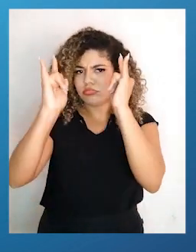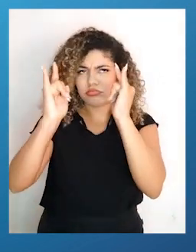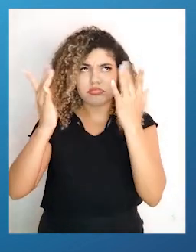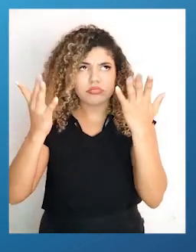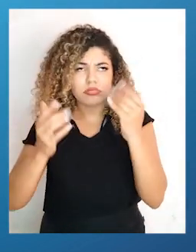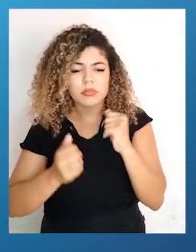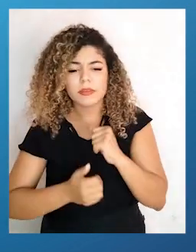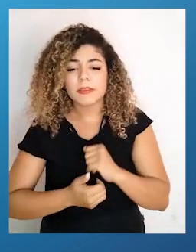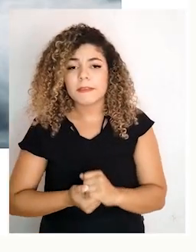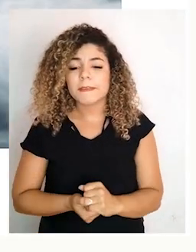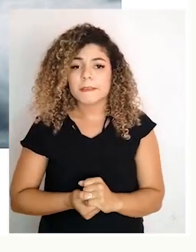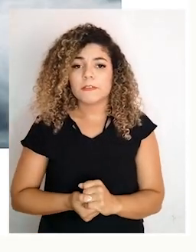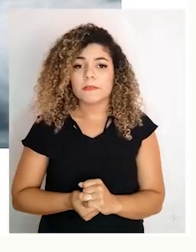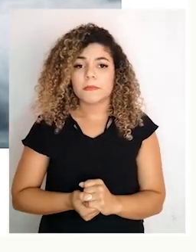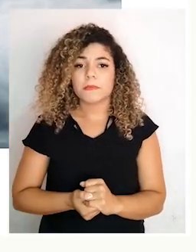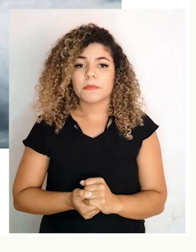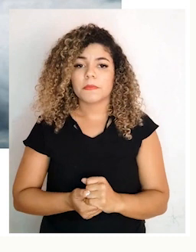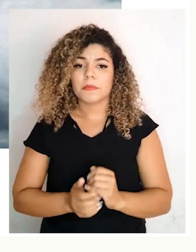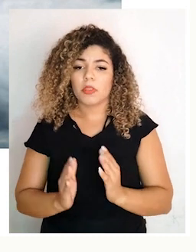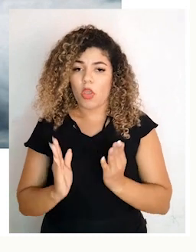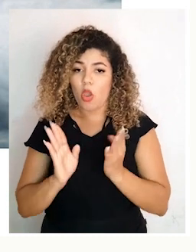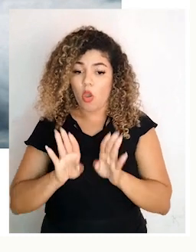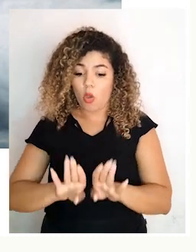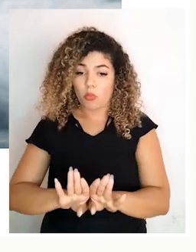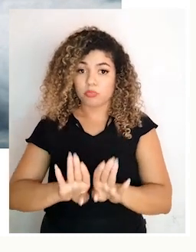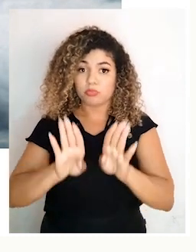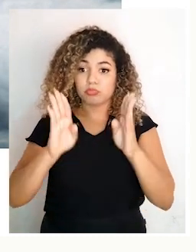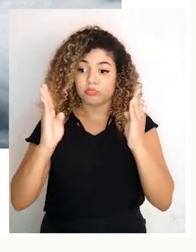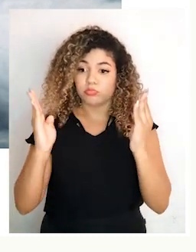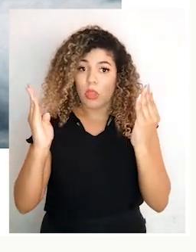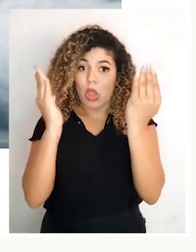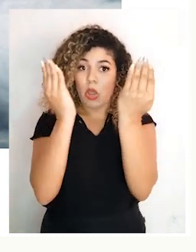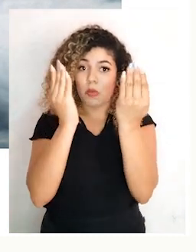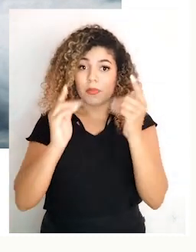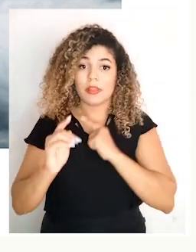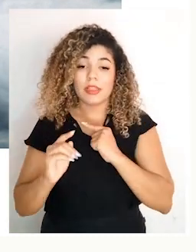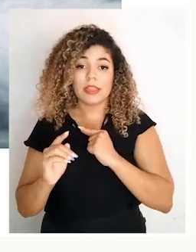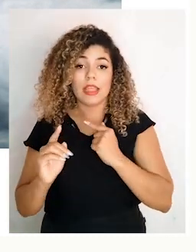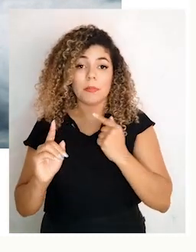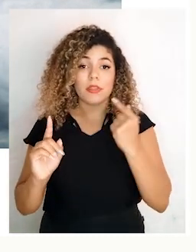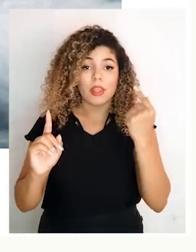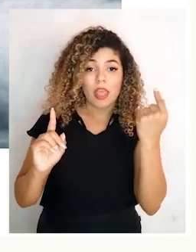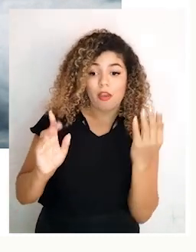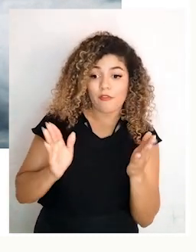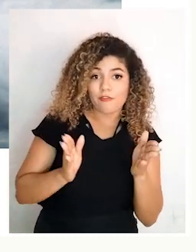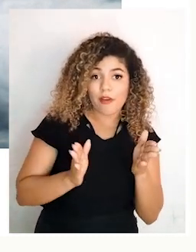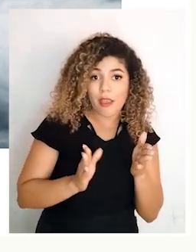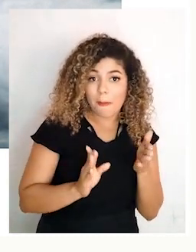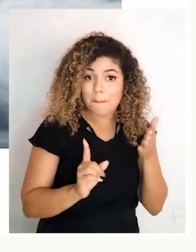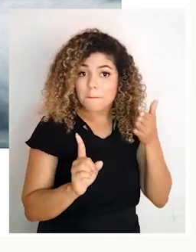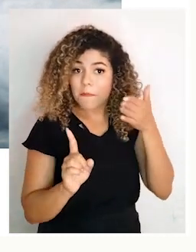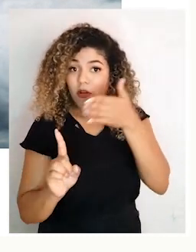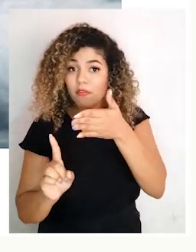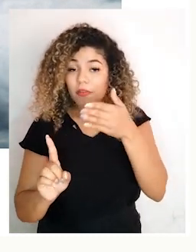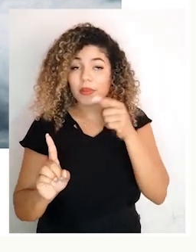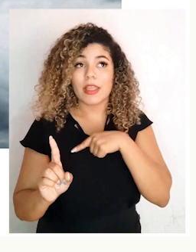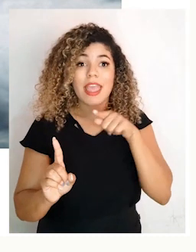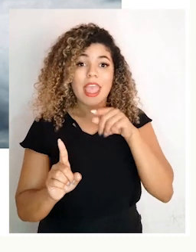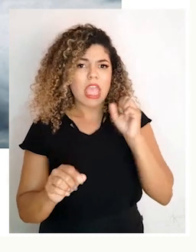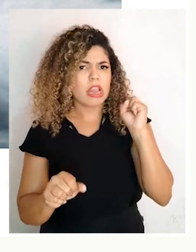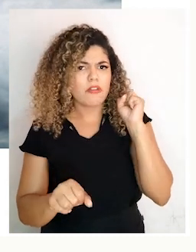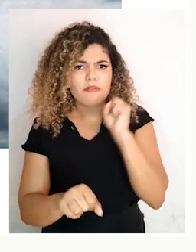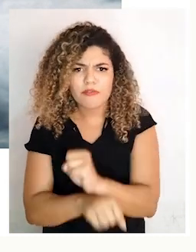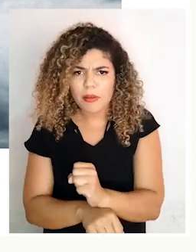alto de prédios, muros. Aqui nós temos uma condução da eletricidade. O para-raio ele não vai impedir que a